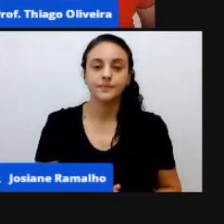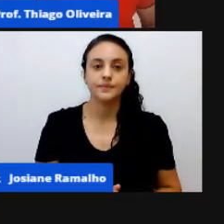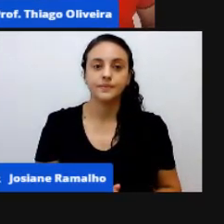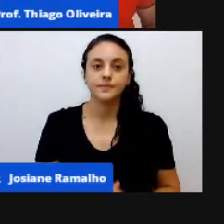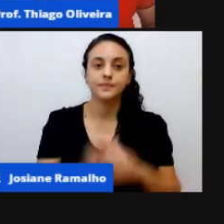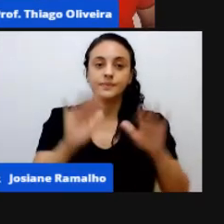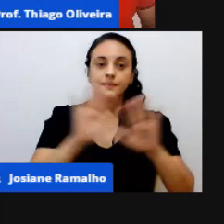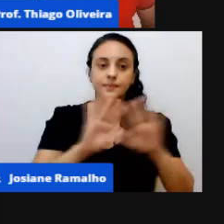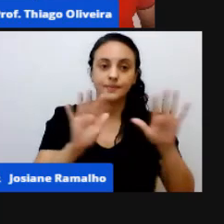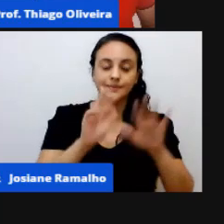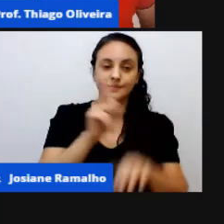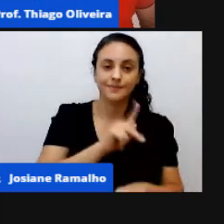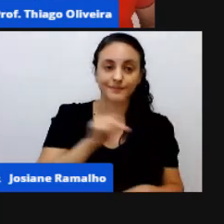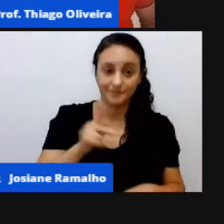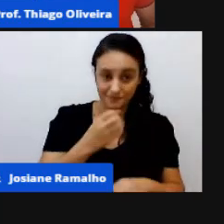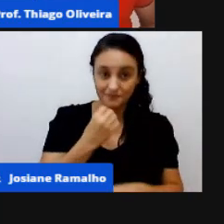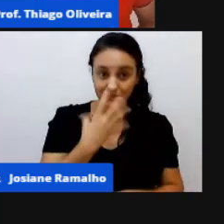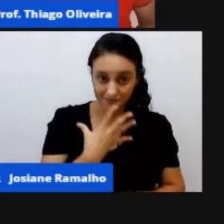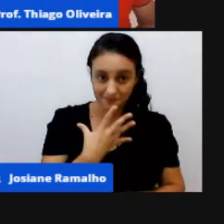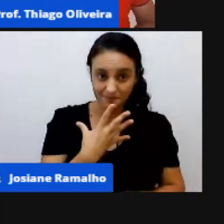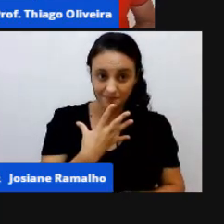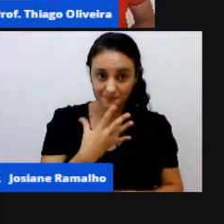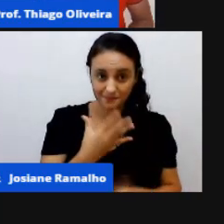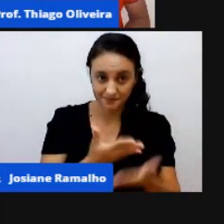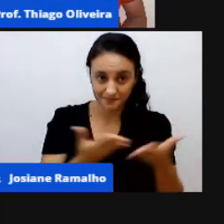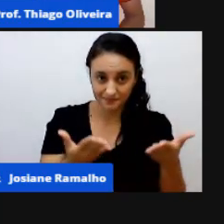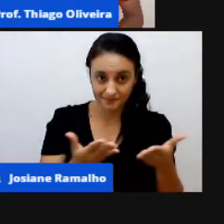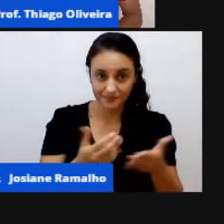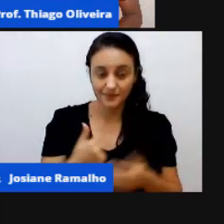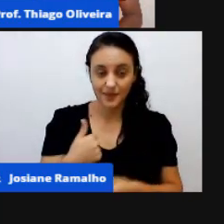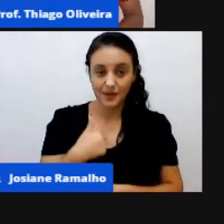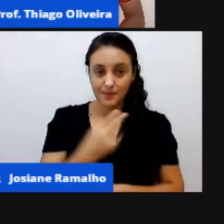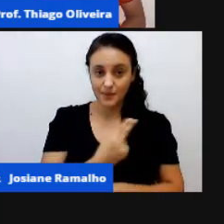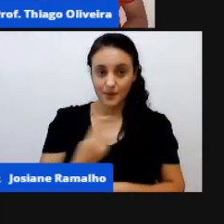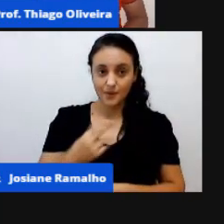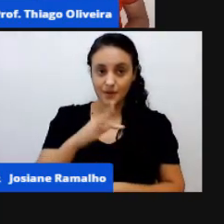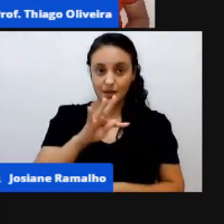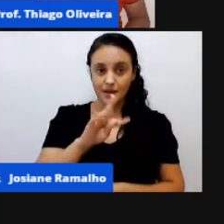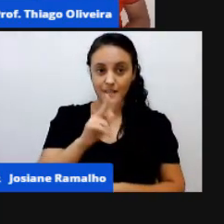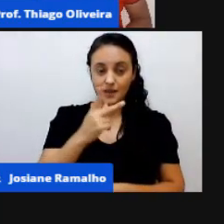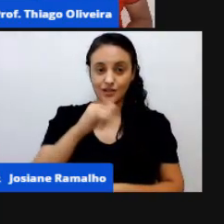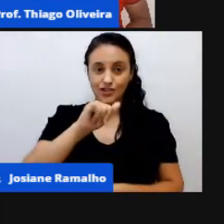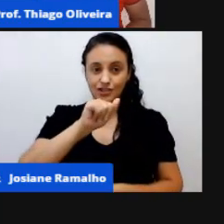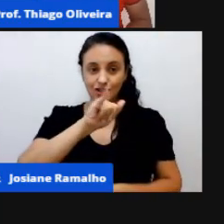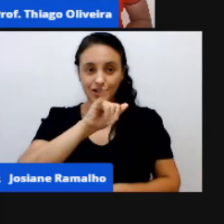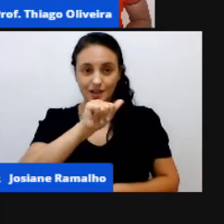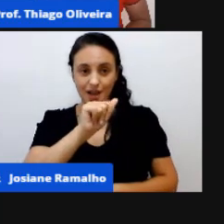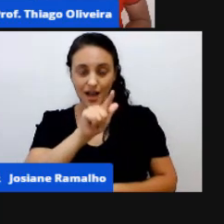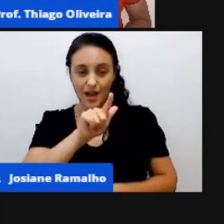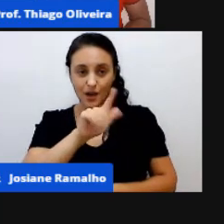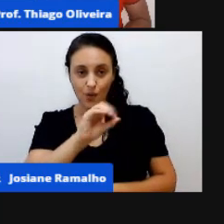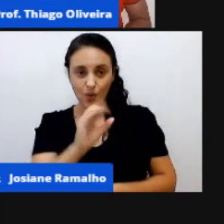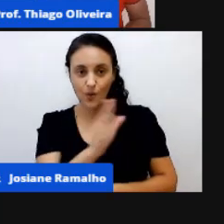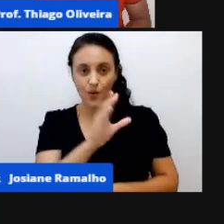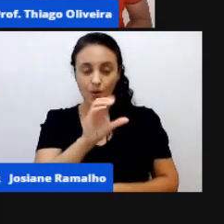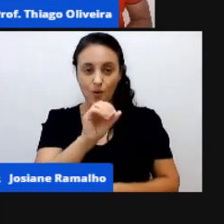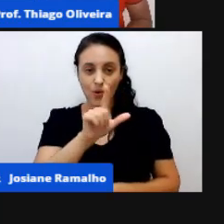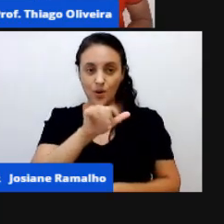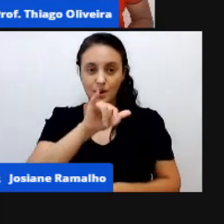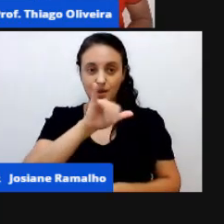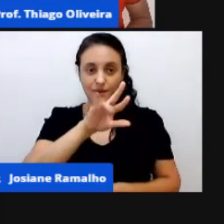Olá, professores. Tudo bem com vocês? Professor Tiago Oliveira aqui, chegando na área. É